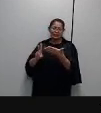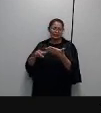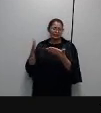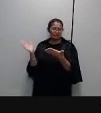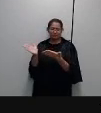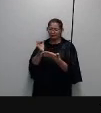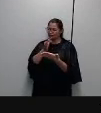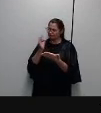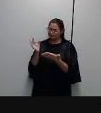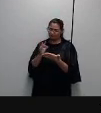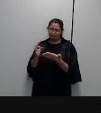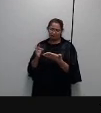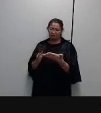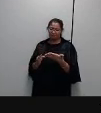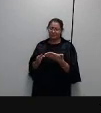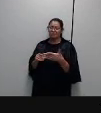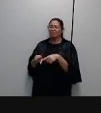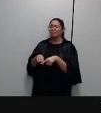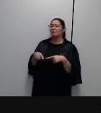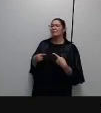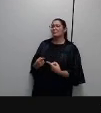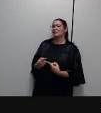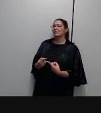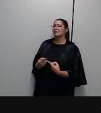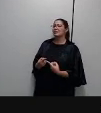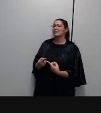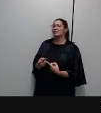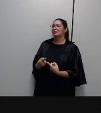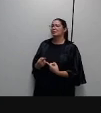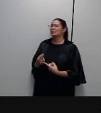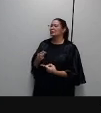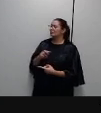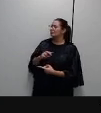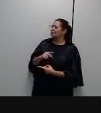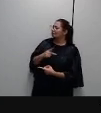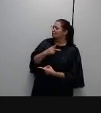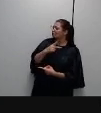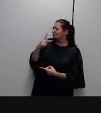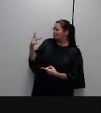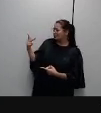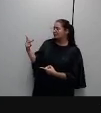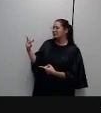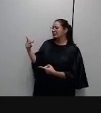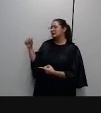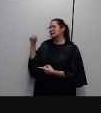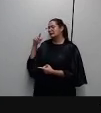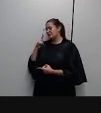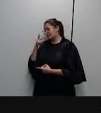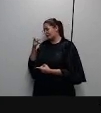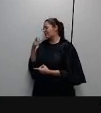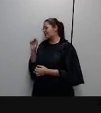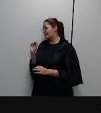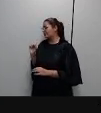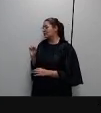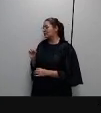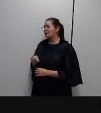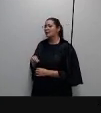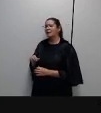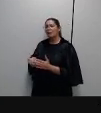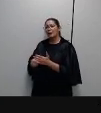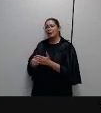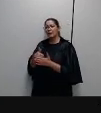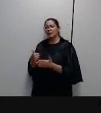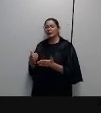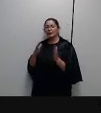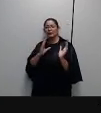antes mais uma vossa excelência bem coloca Não primeiro lugar tribunal de